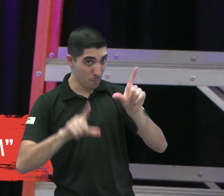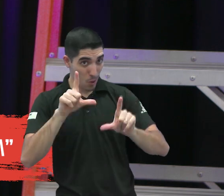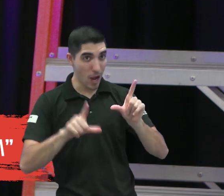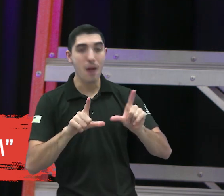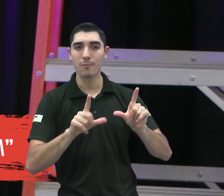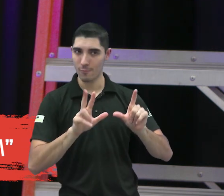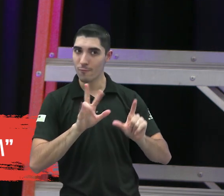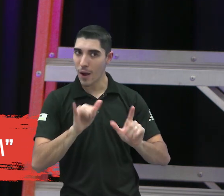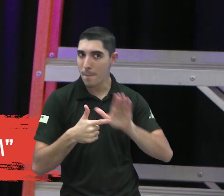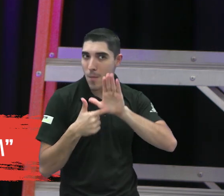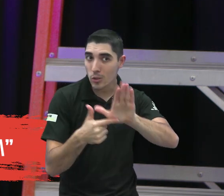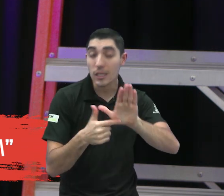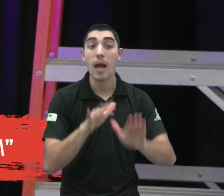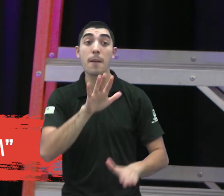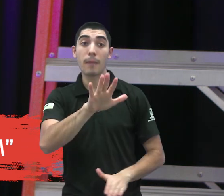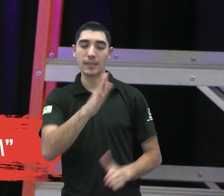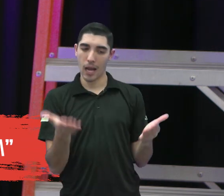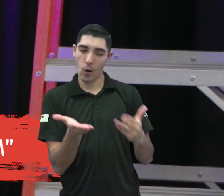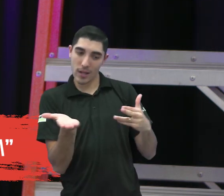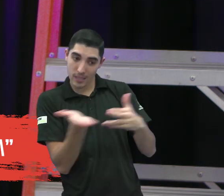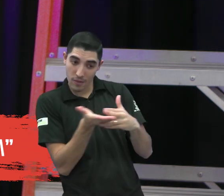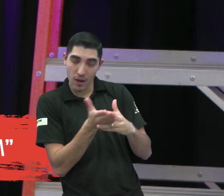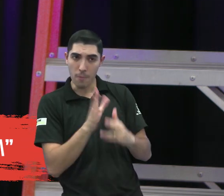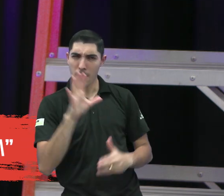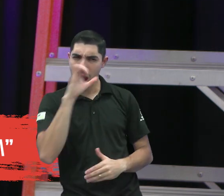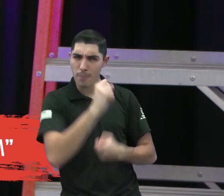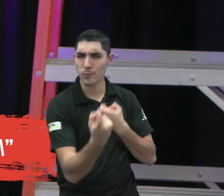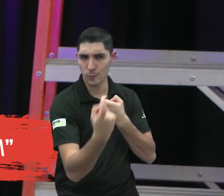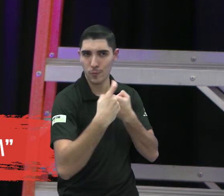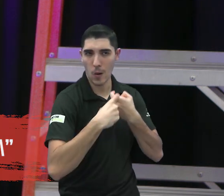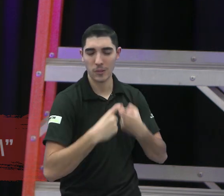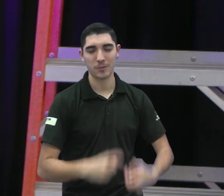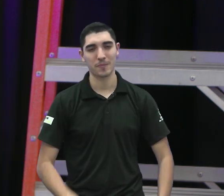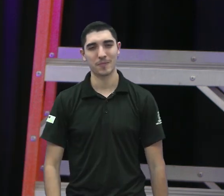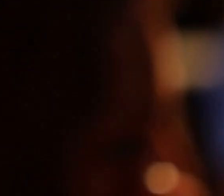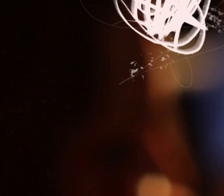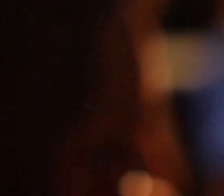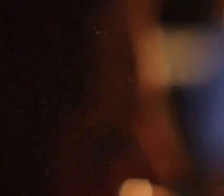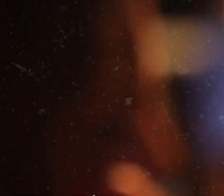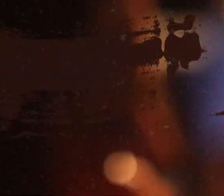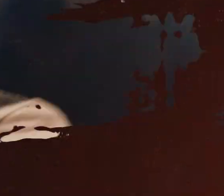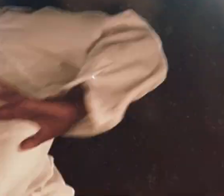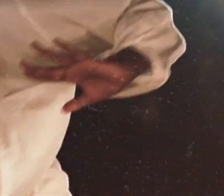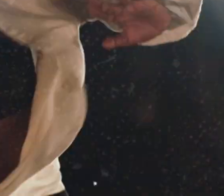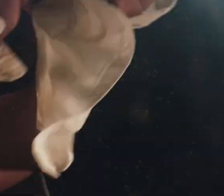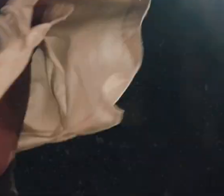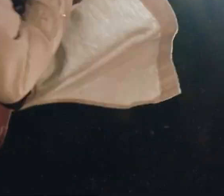aqui no Conexão Cultura, hein? A gente vai pro intervalo, mas volta já já.